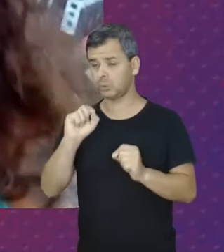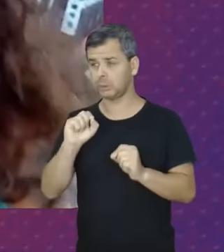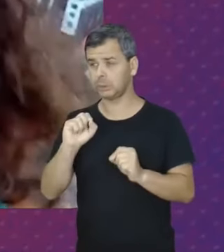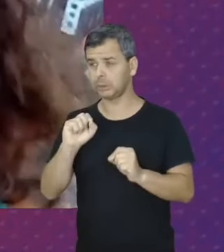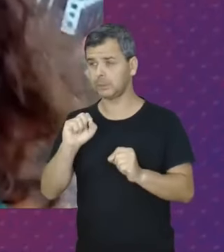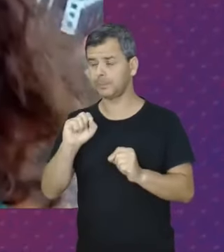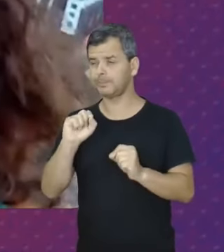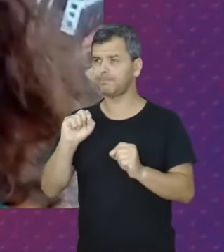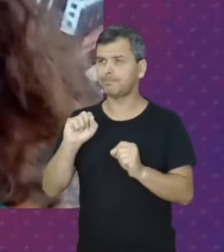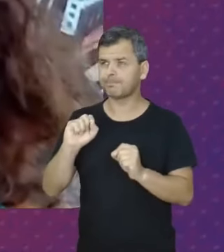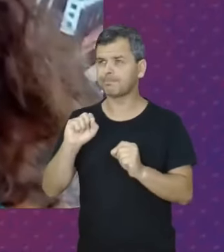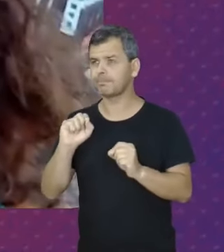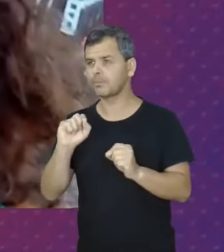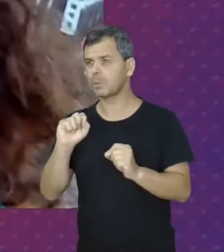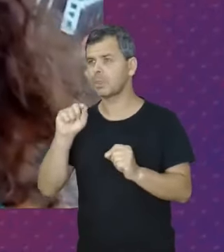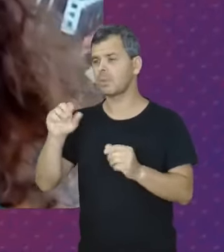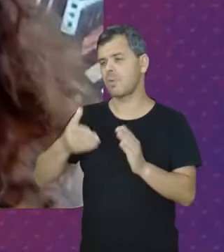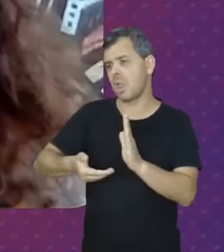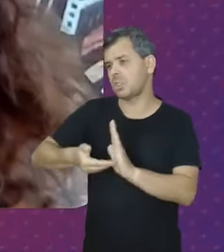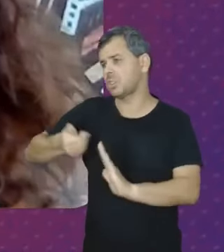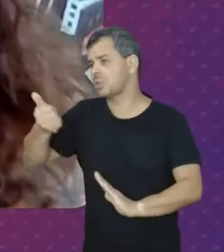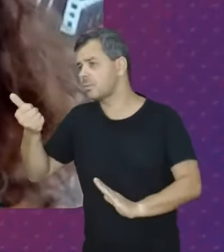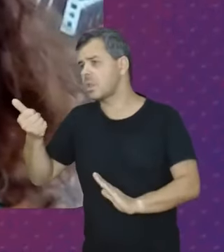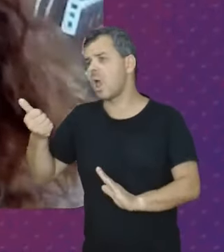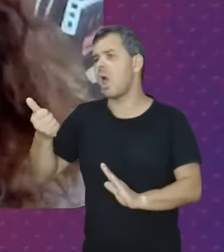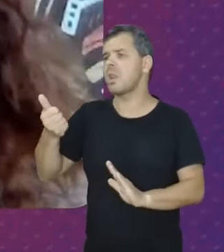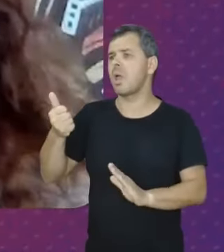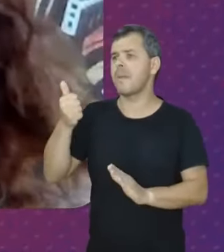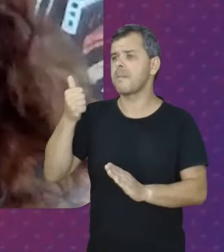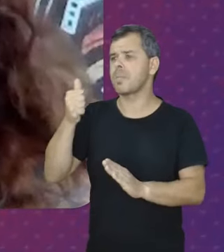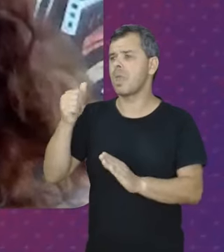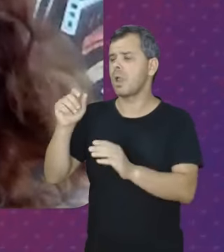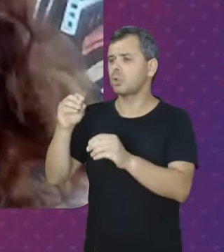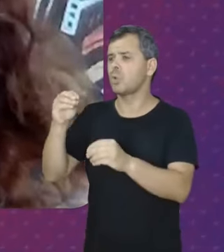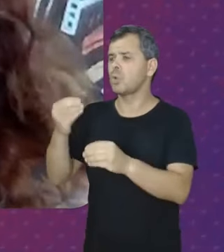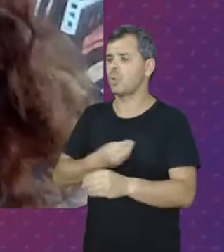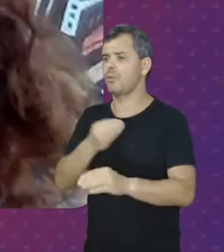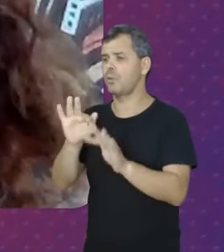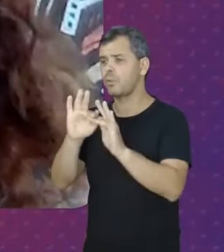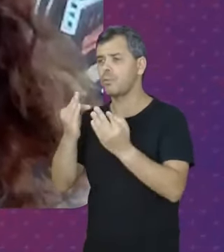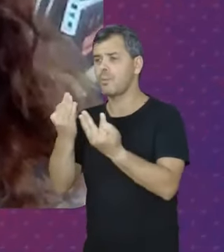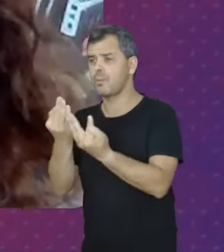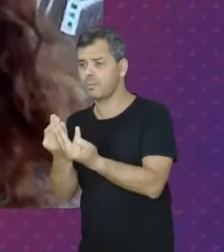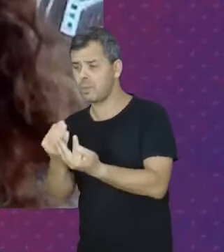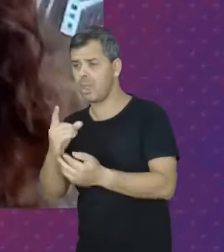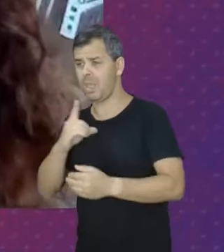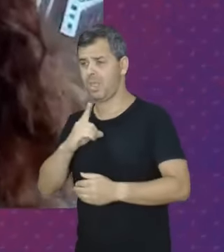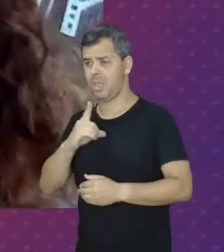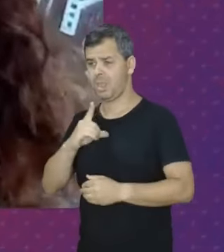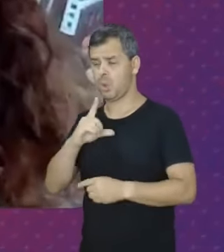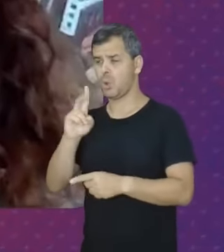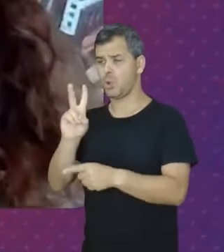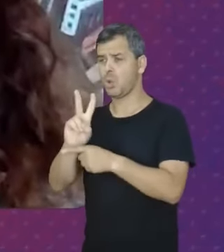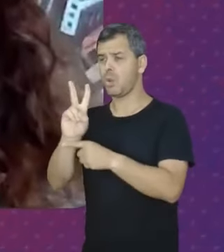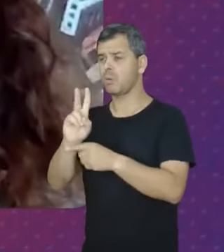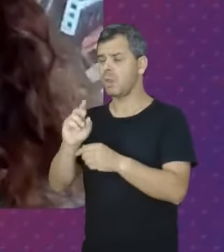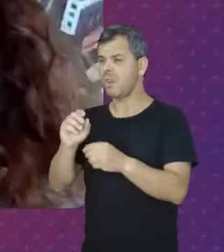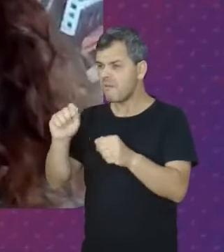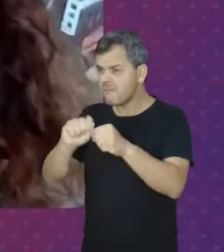é para que vai retirar, que vai tirar da mãe. E, infelizmente, tem alguns conselheiros que se prestam a esse